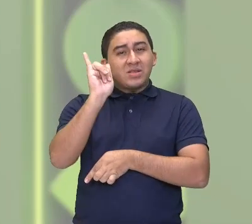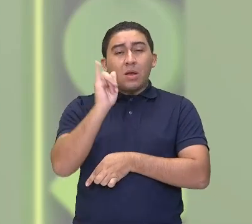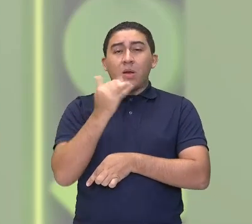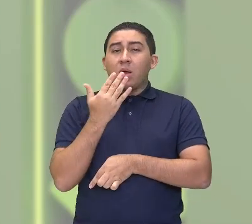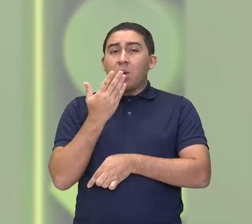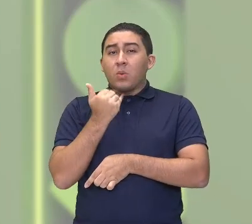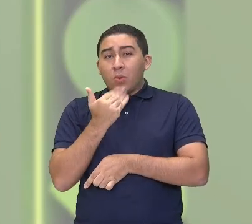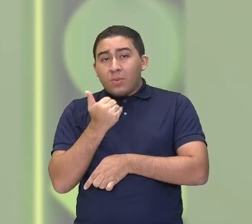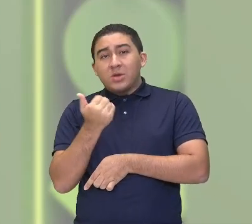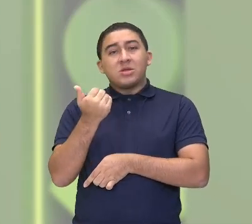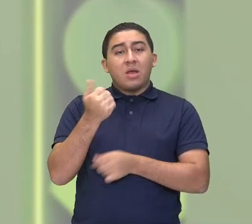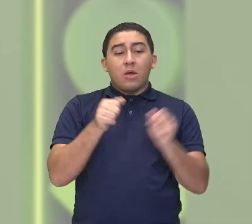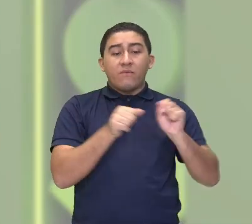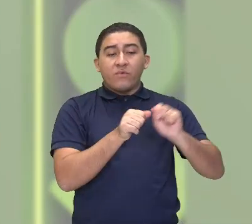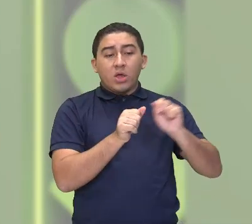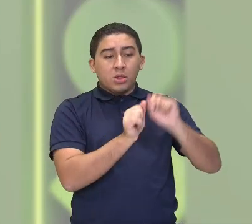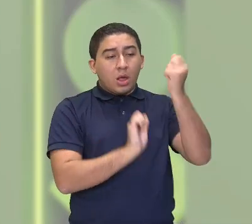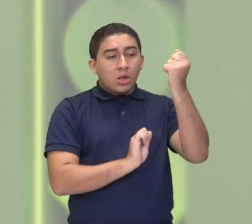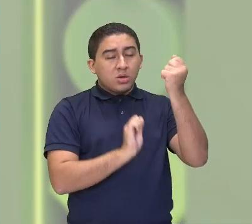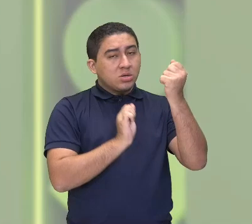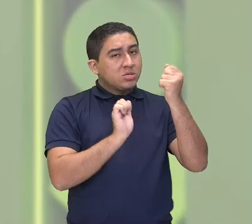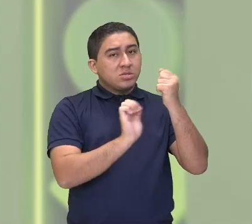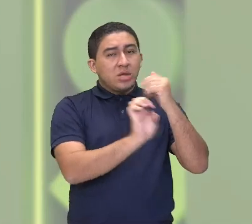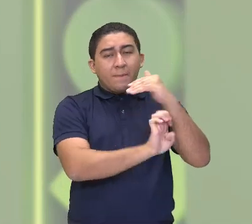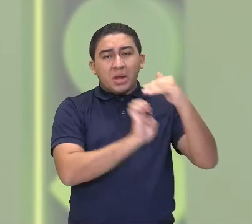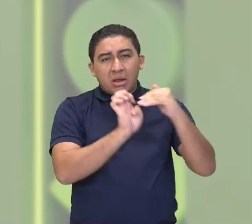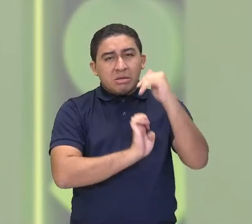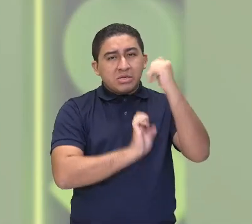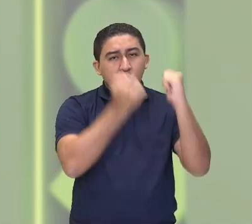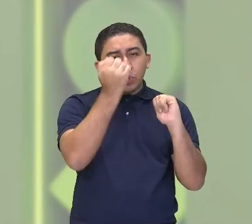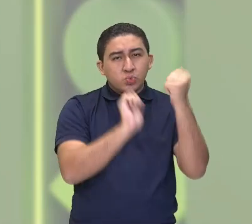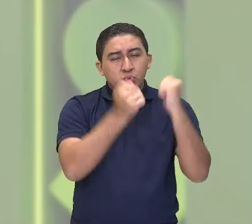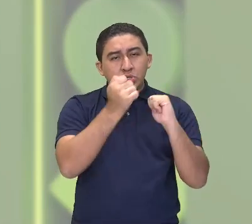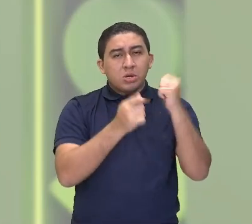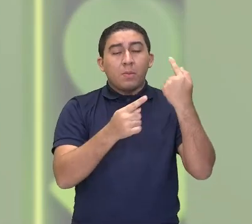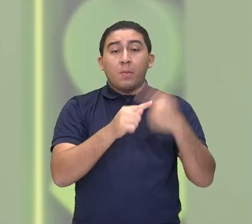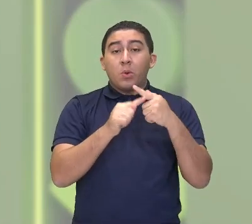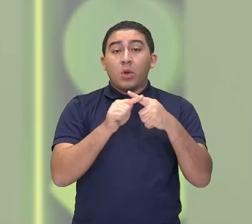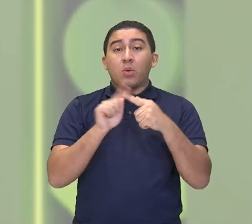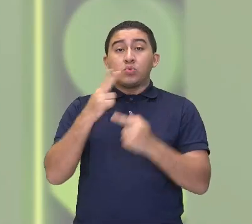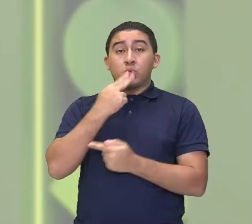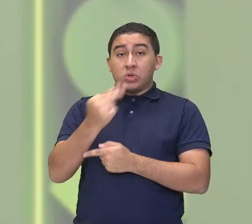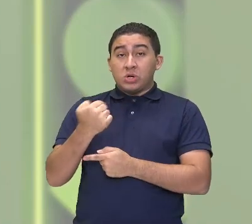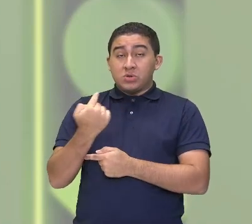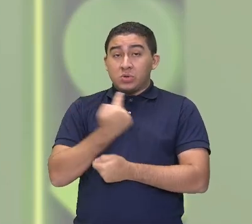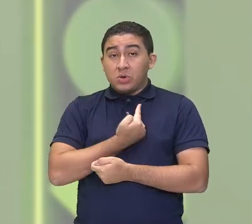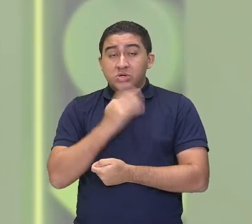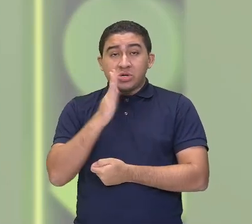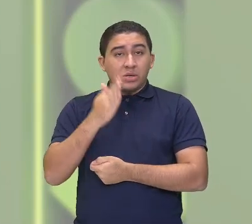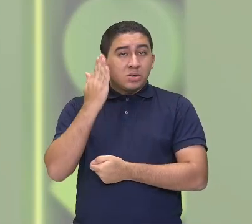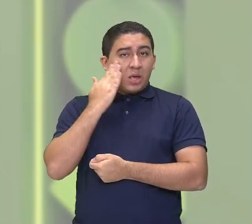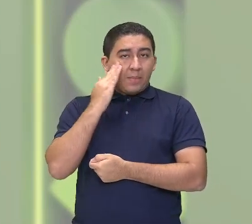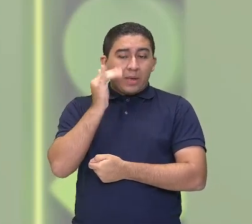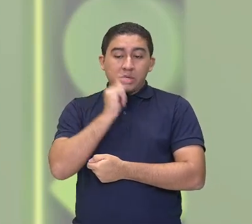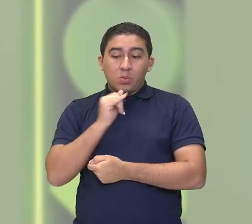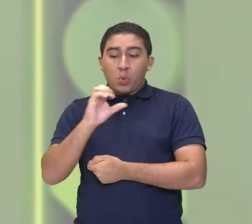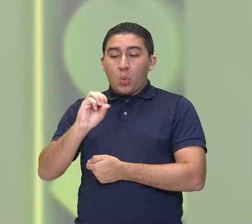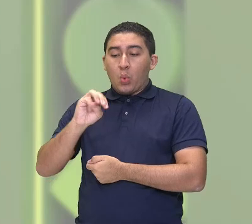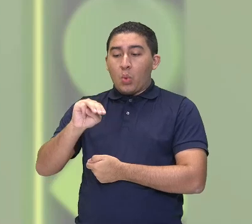mais industrializados, né, porque os nutrientes, como a gente pode observar ali como exemplo o ômega 3, né, ele vai